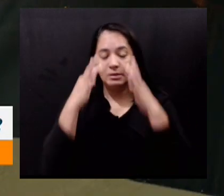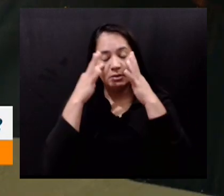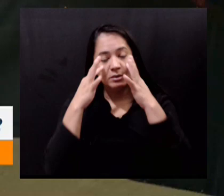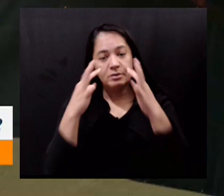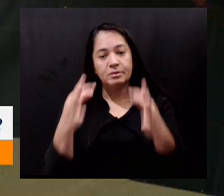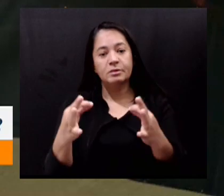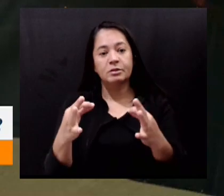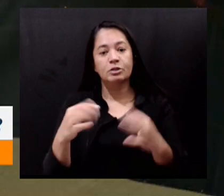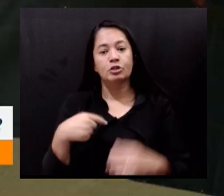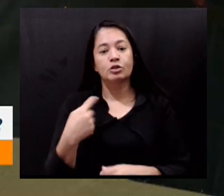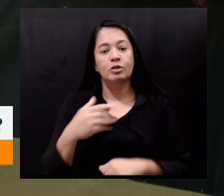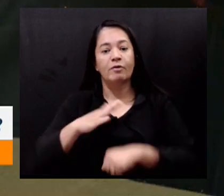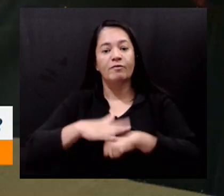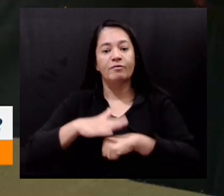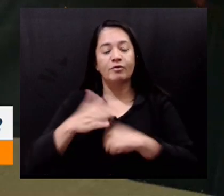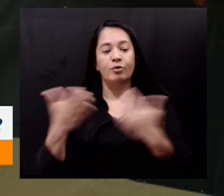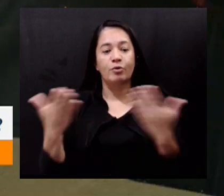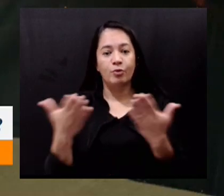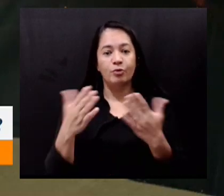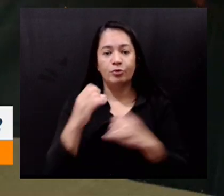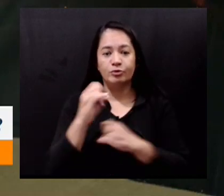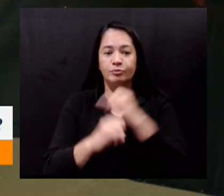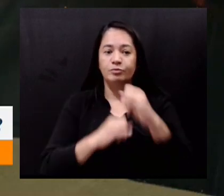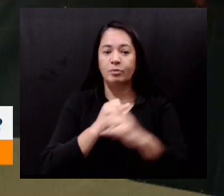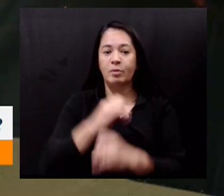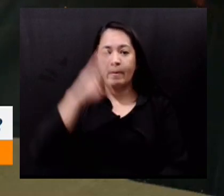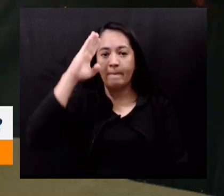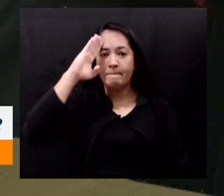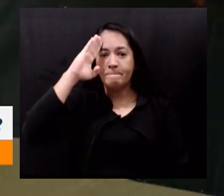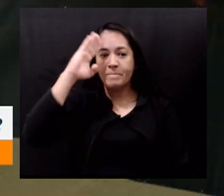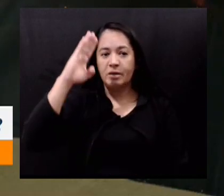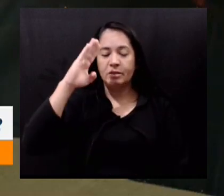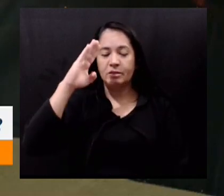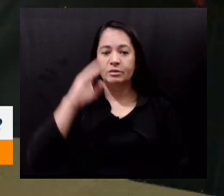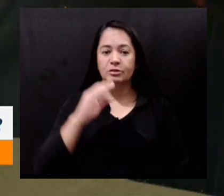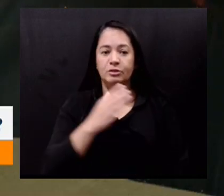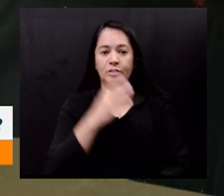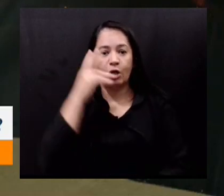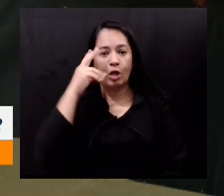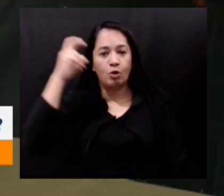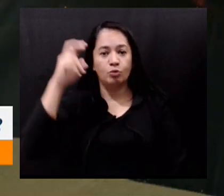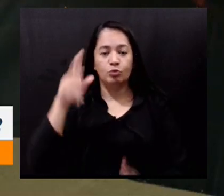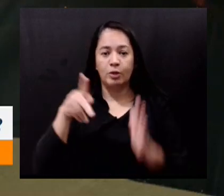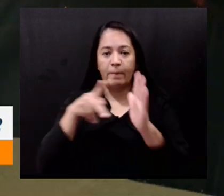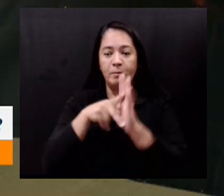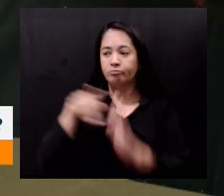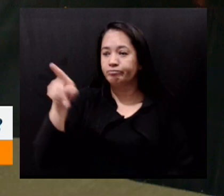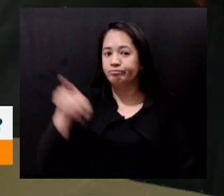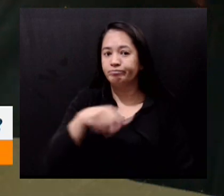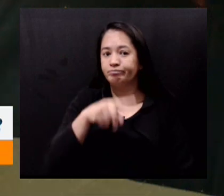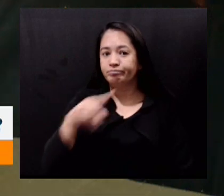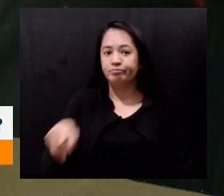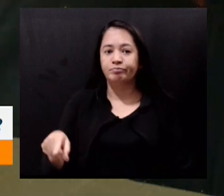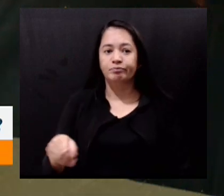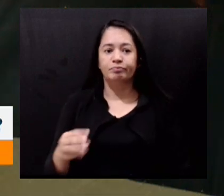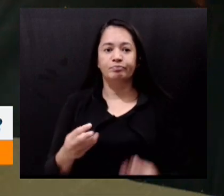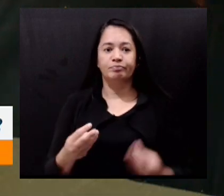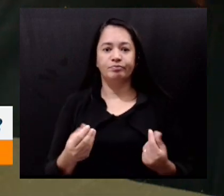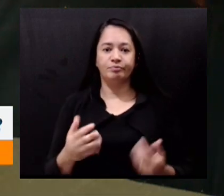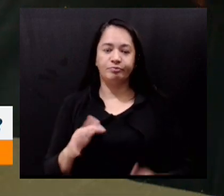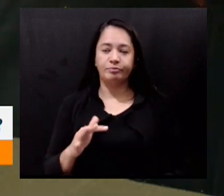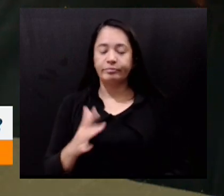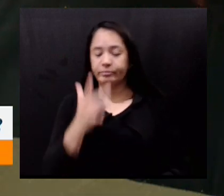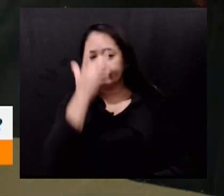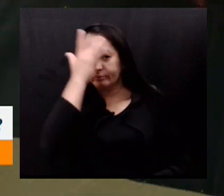na internet, principalmente essa questão aí da cultura do cancelamento, que é algo que às vezes as pessoas não falam, não é